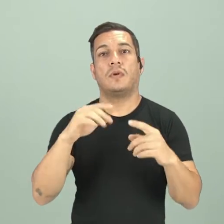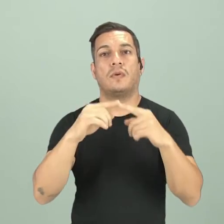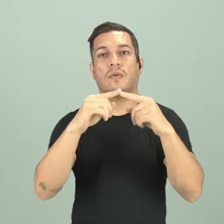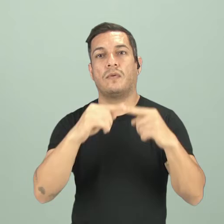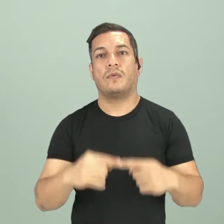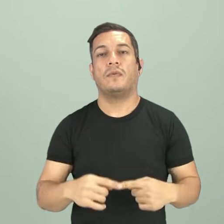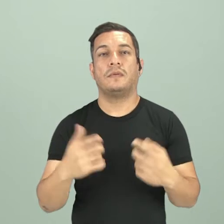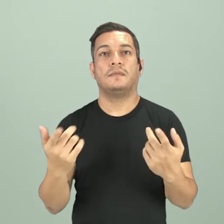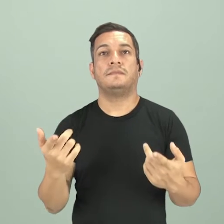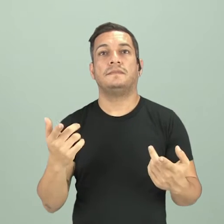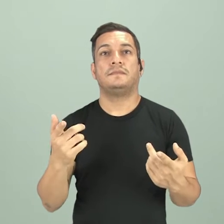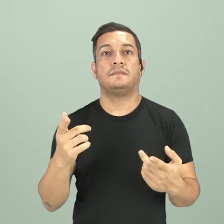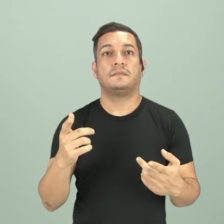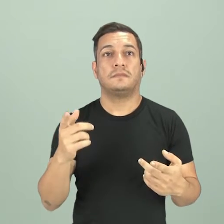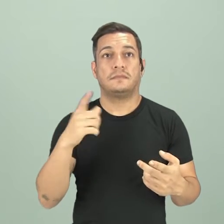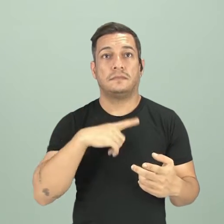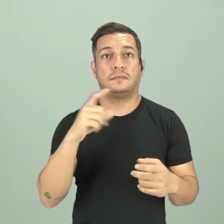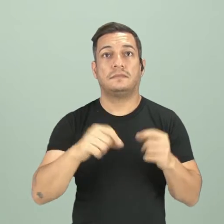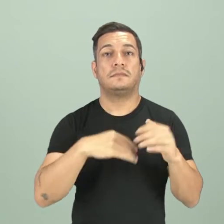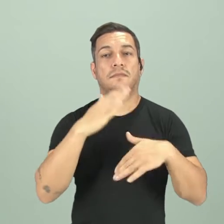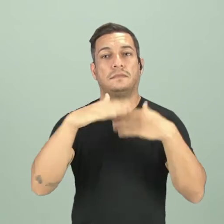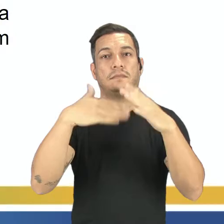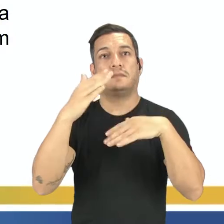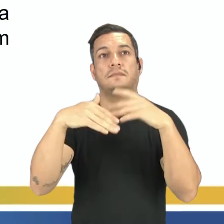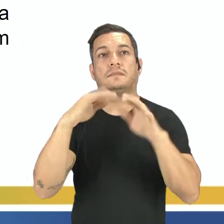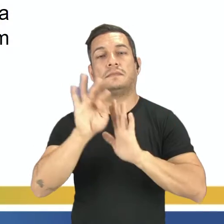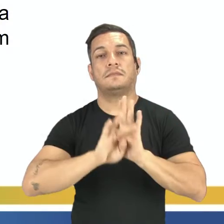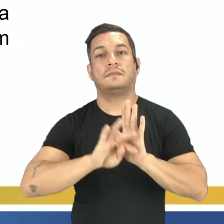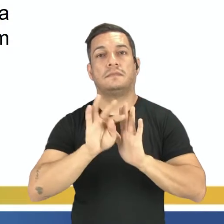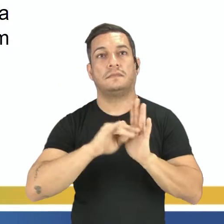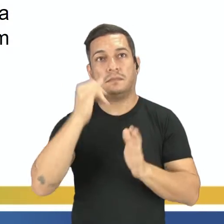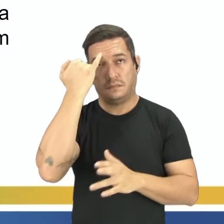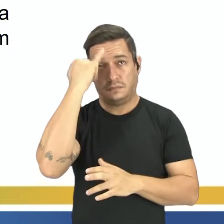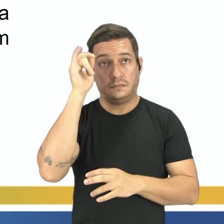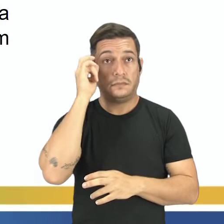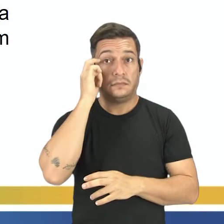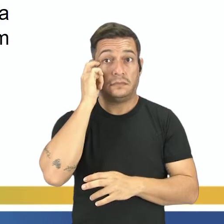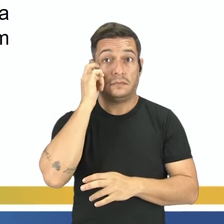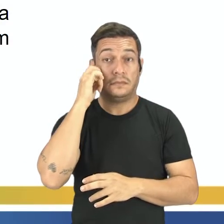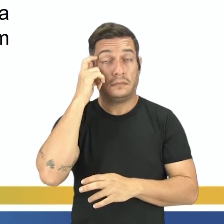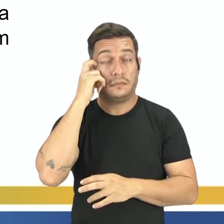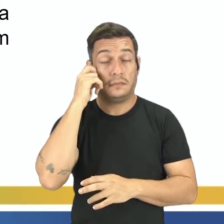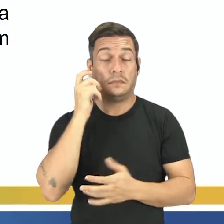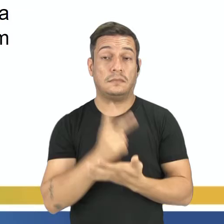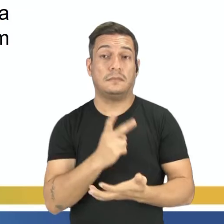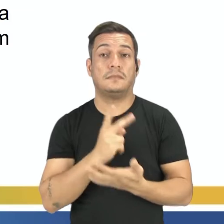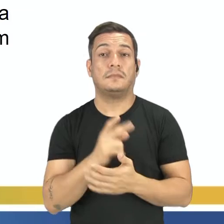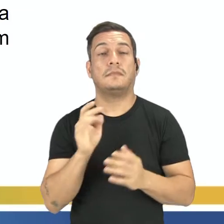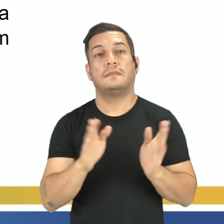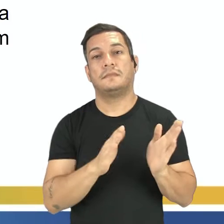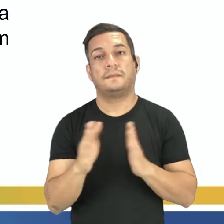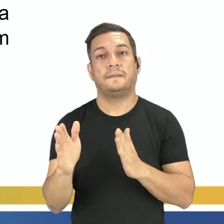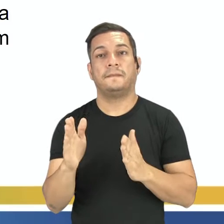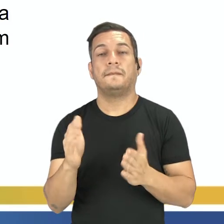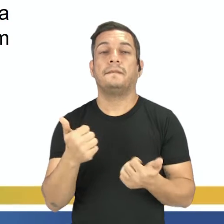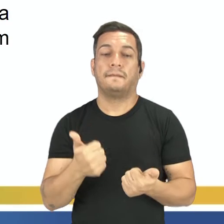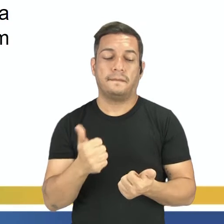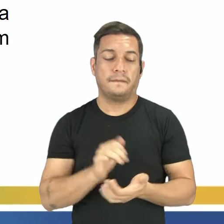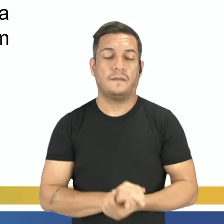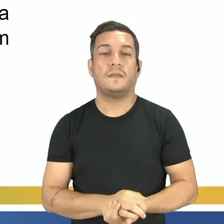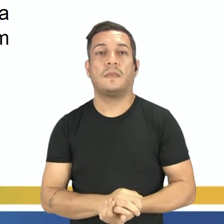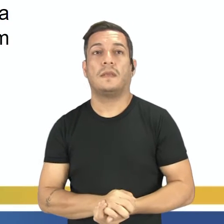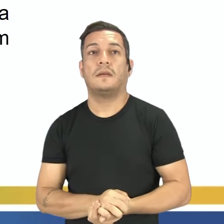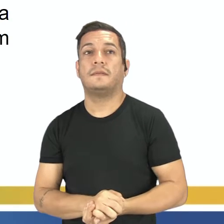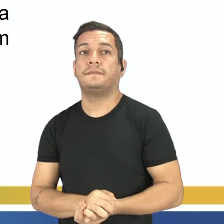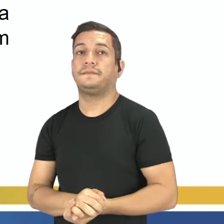coerente, tá? Sempre partindo ali de um desenvolvimento do texto. Uma ideia sempre tem que estar ali na sequência da outra, certo? E aí